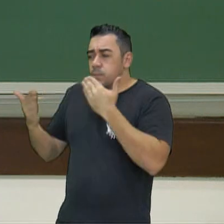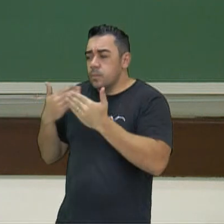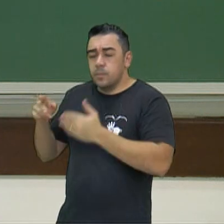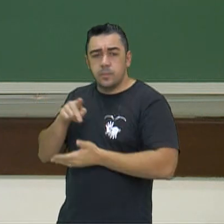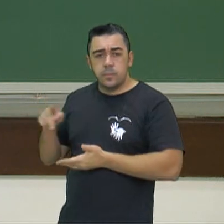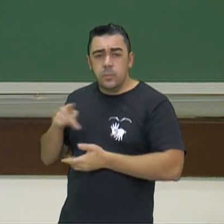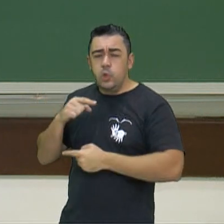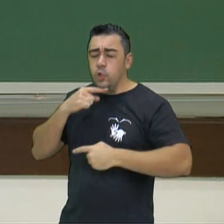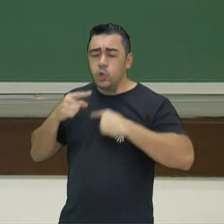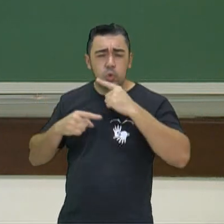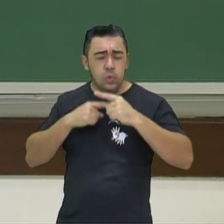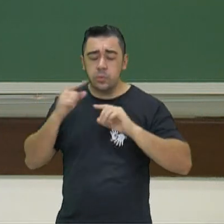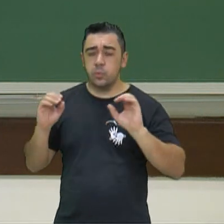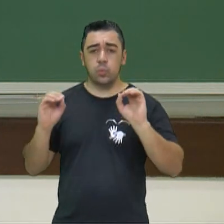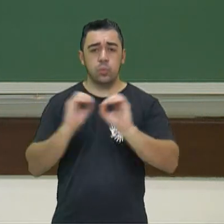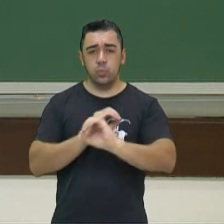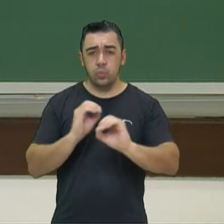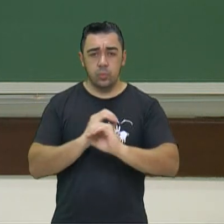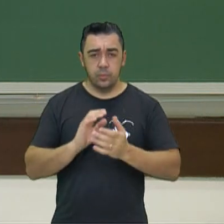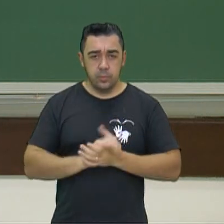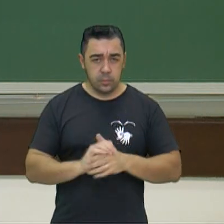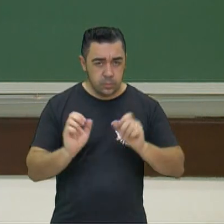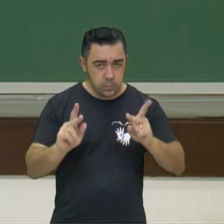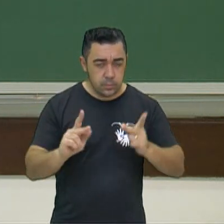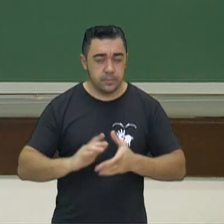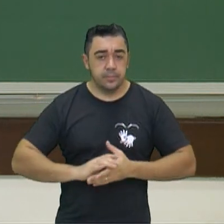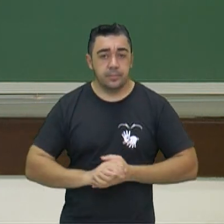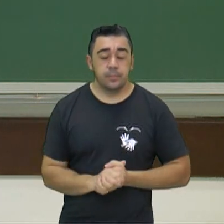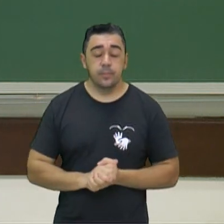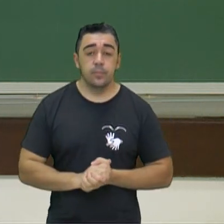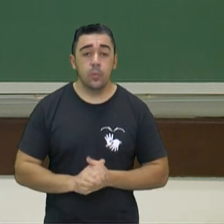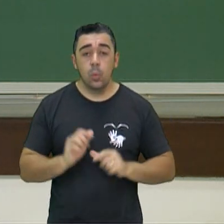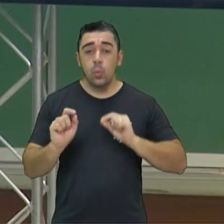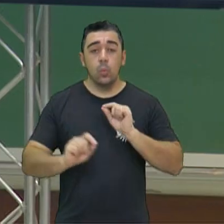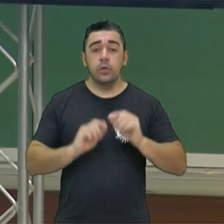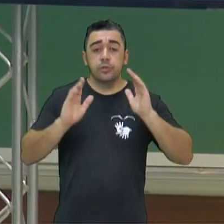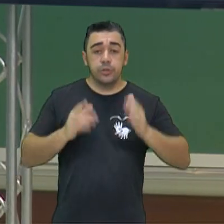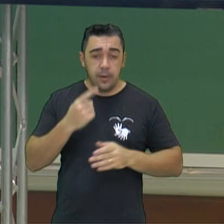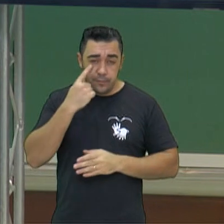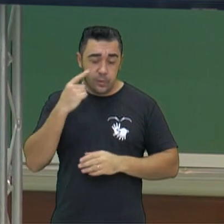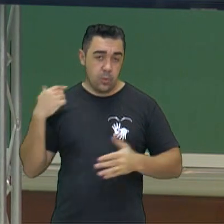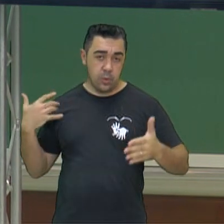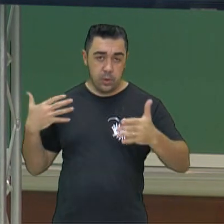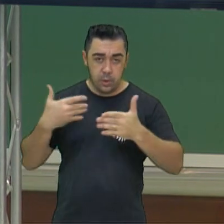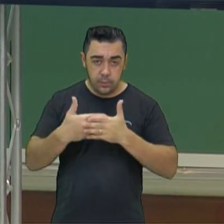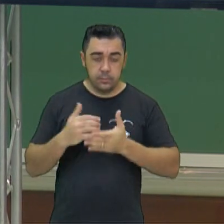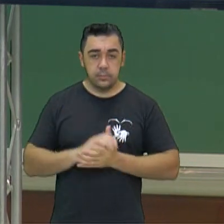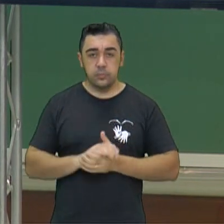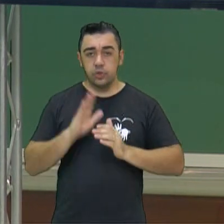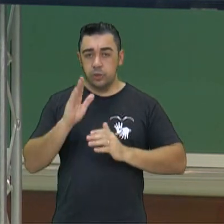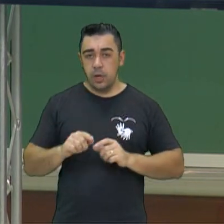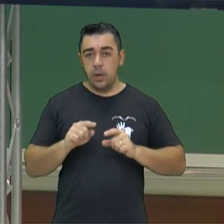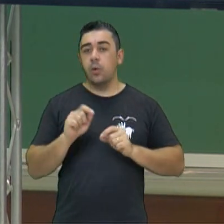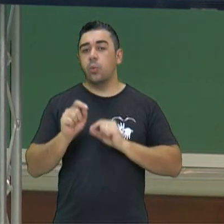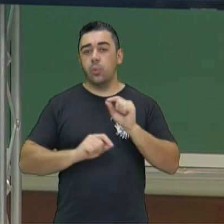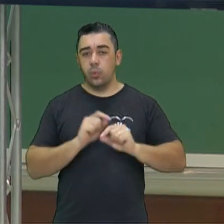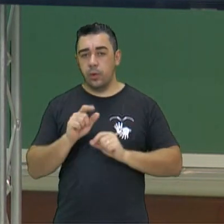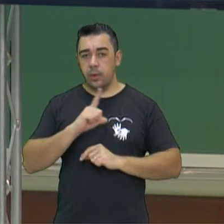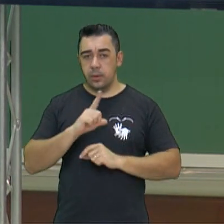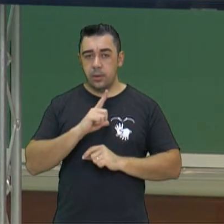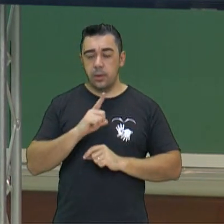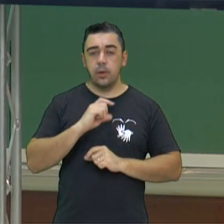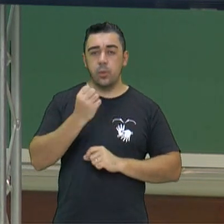vamos tirar todas as dúvidas, ok? Então, o que é que nós já vimos? Nós já vimos o quadrado da soma de